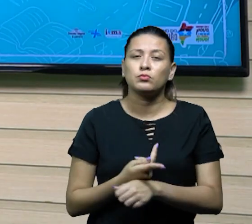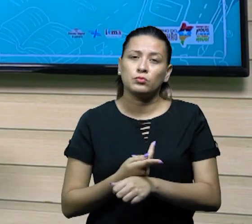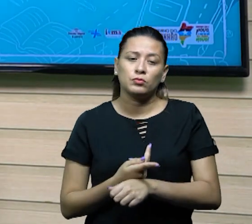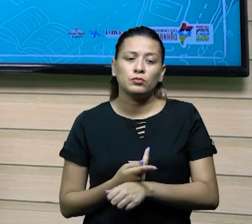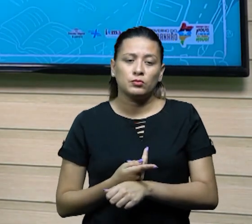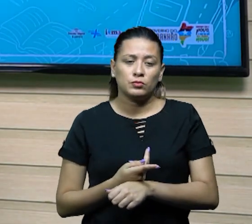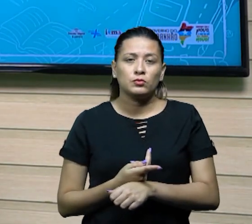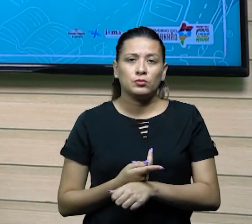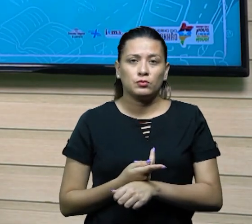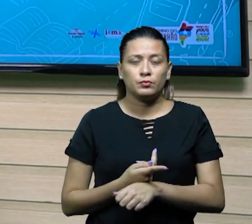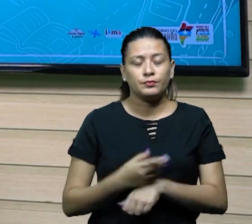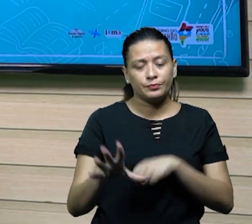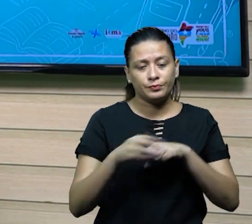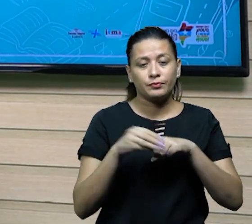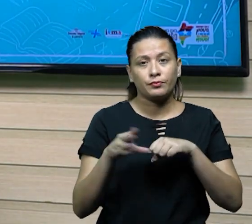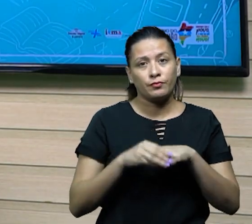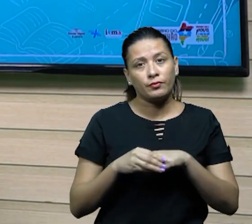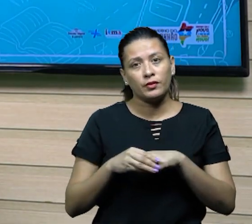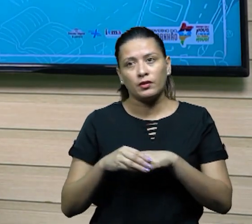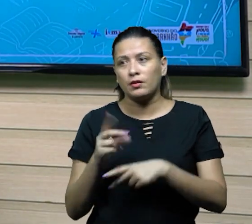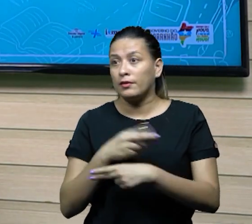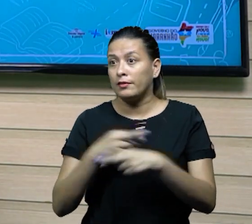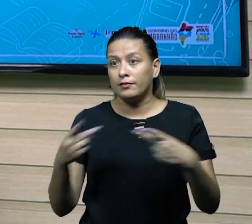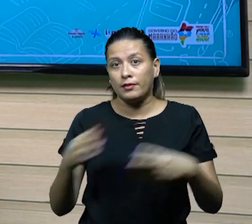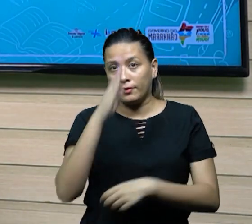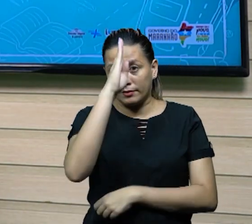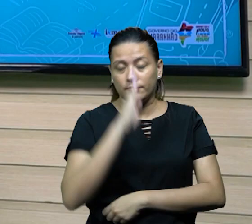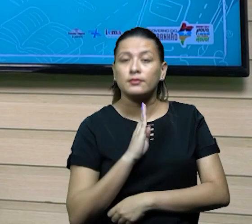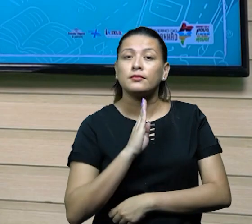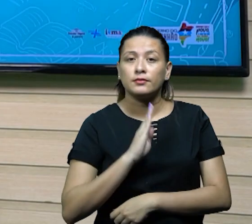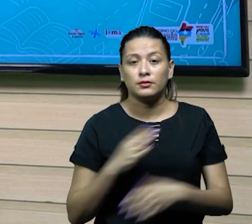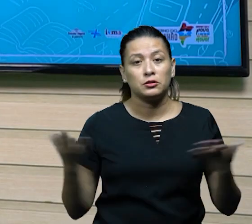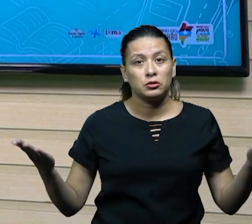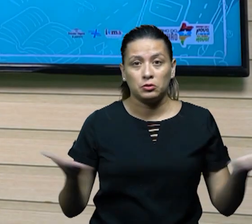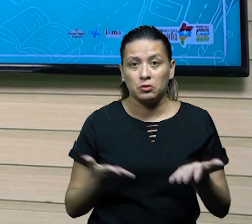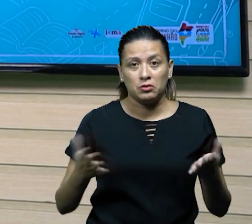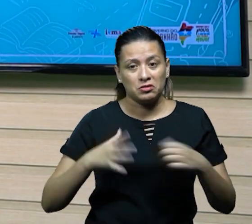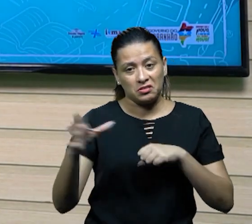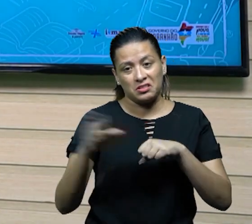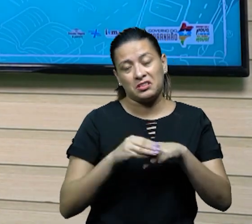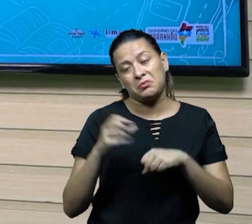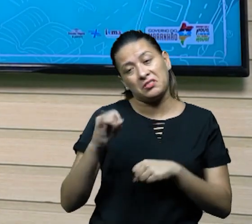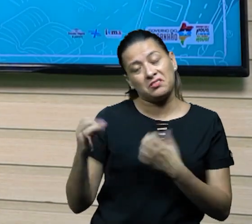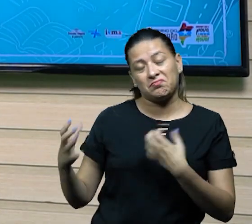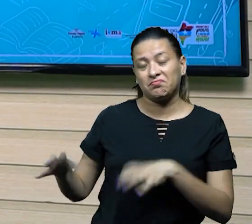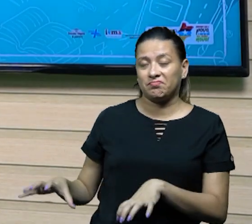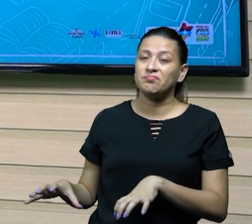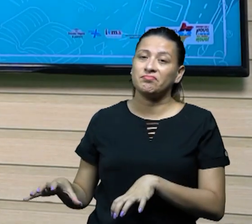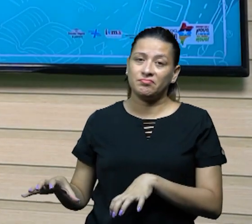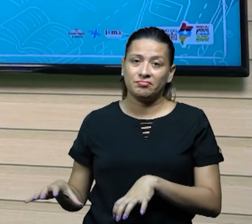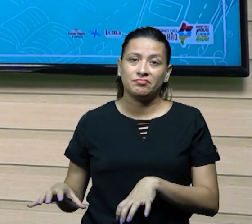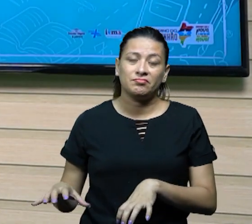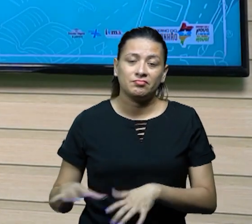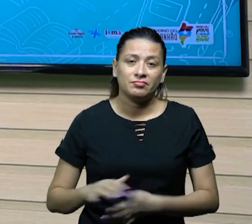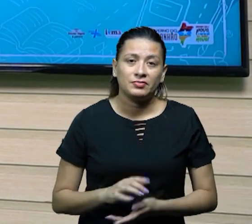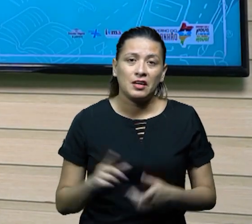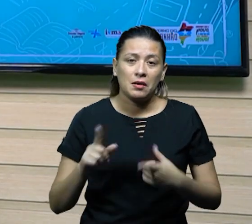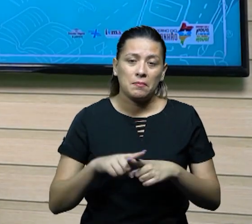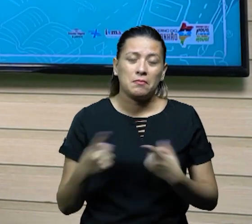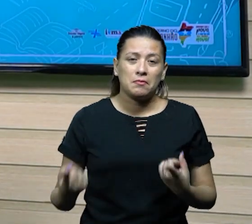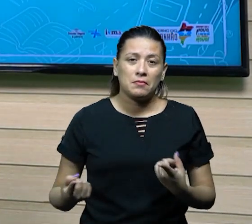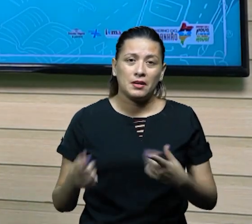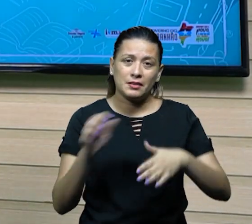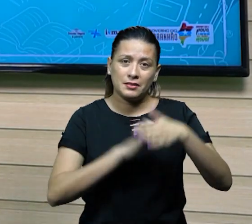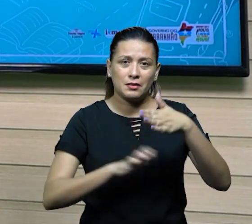questão online ela te traz isso, tá? Ela quebra essas barreiras. E aí tem diversas formas para você buscar esse conhecimento. E muitos deles